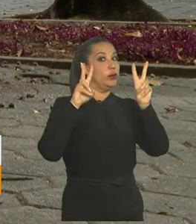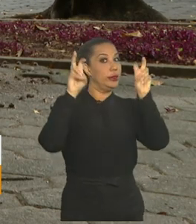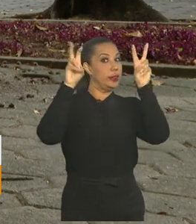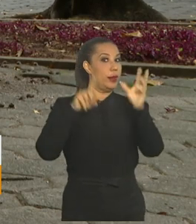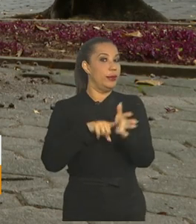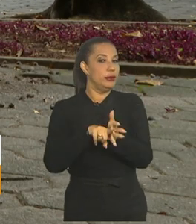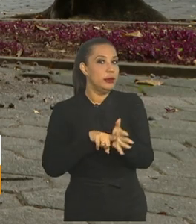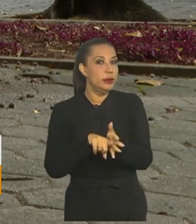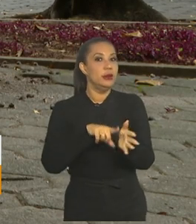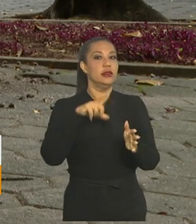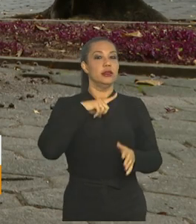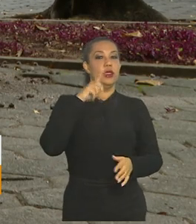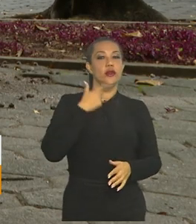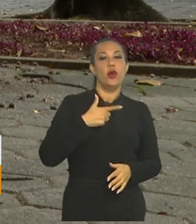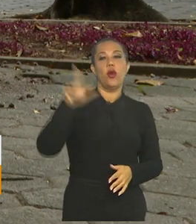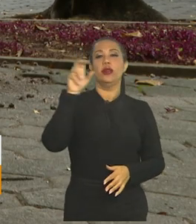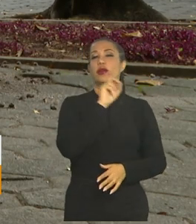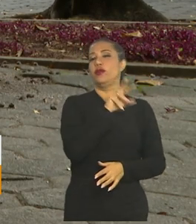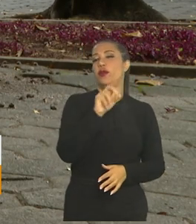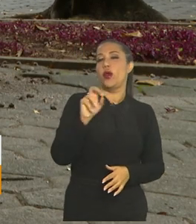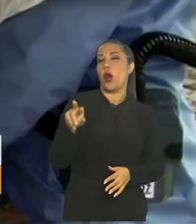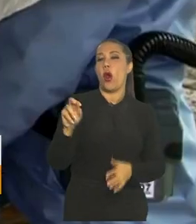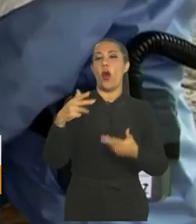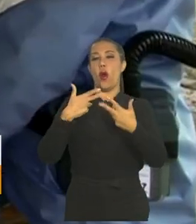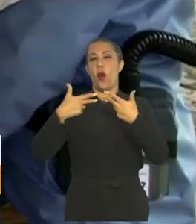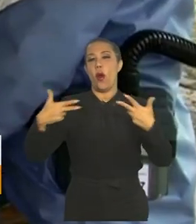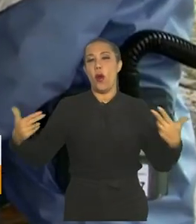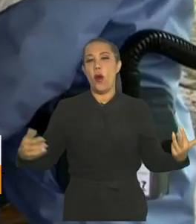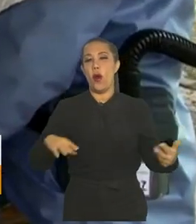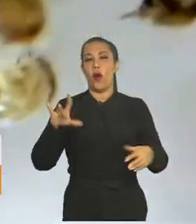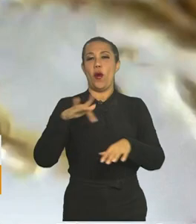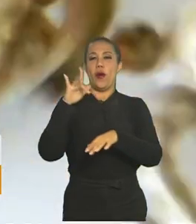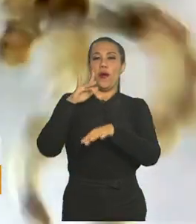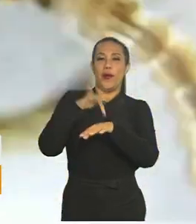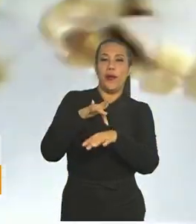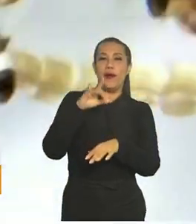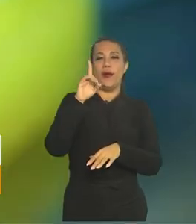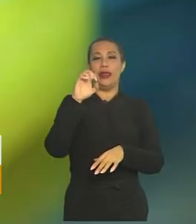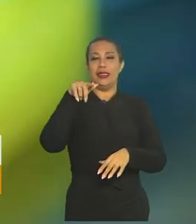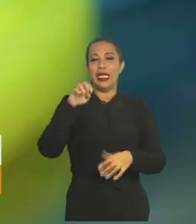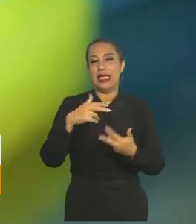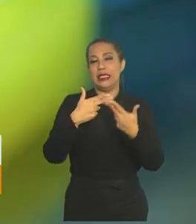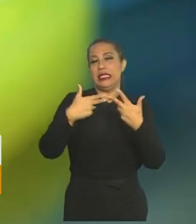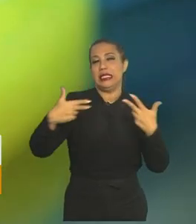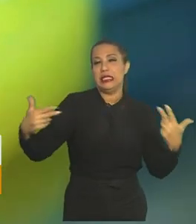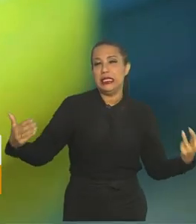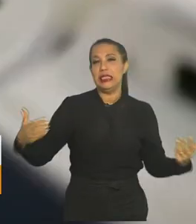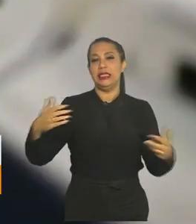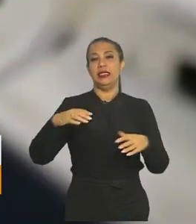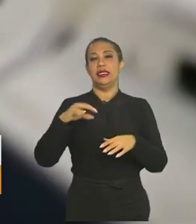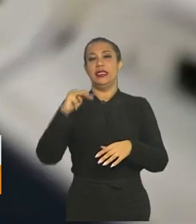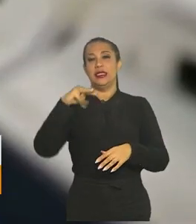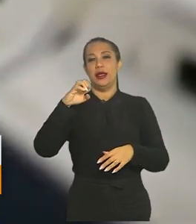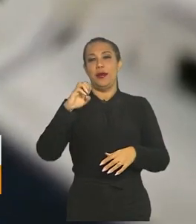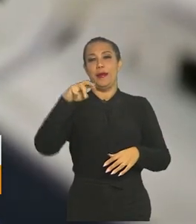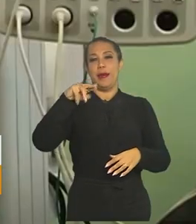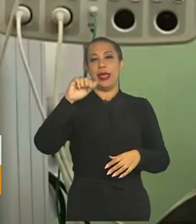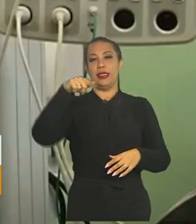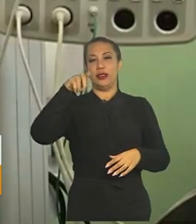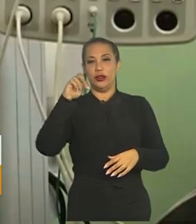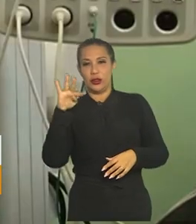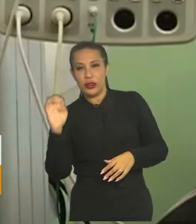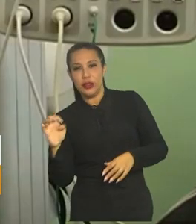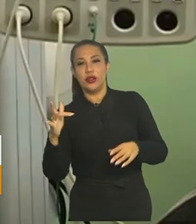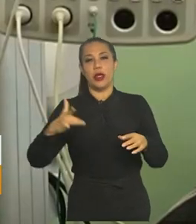As demais viroses, então temos dengue, zika, chikungunya, meningites, hepatites, são viroses